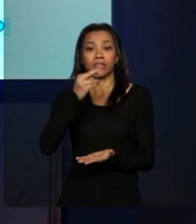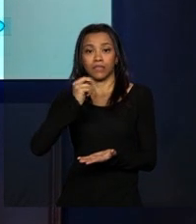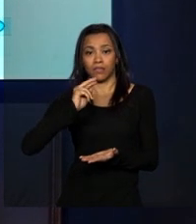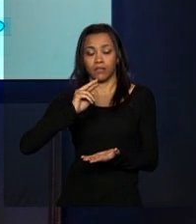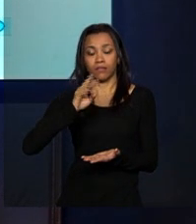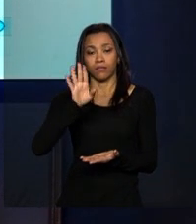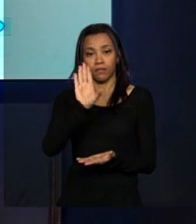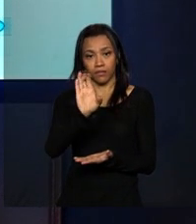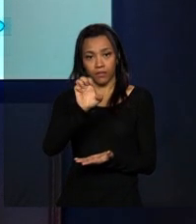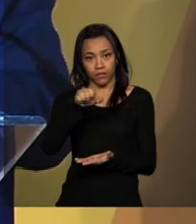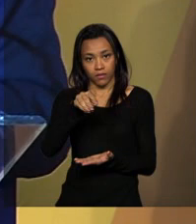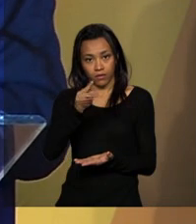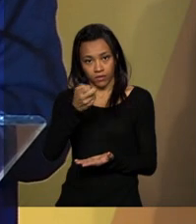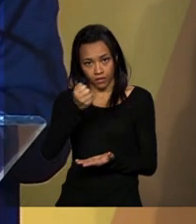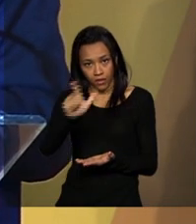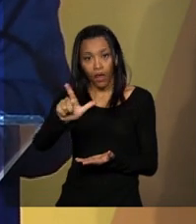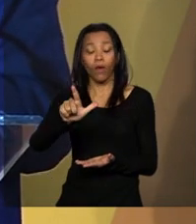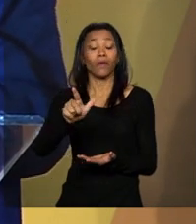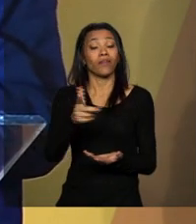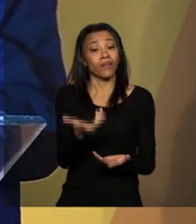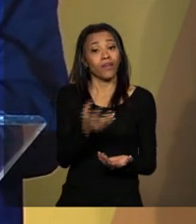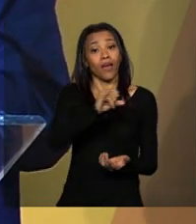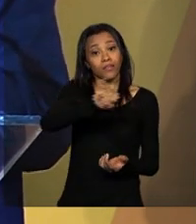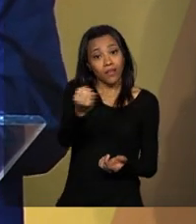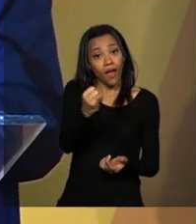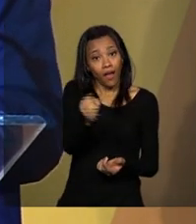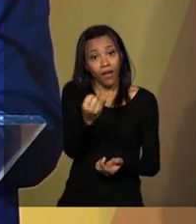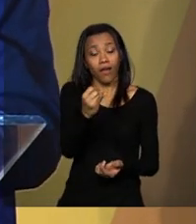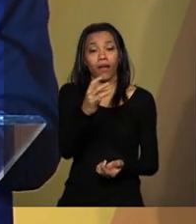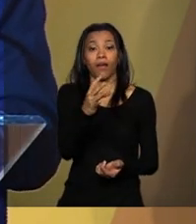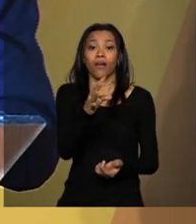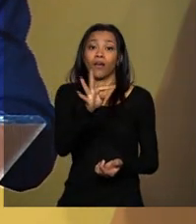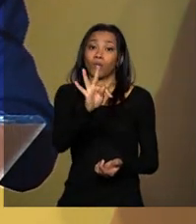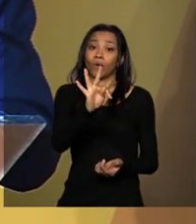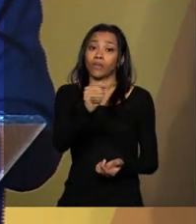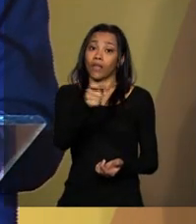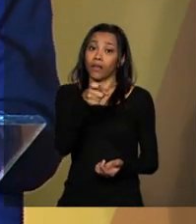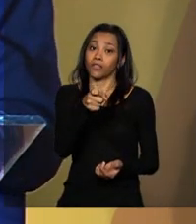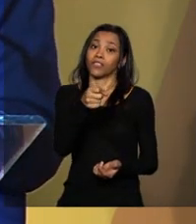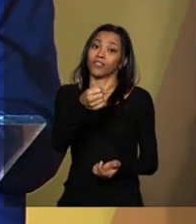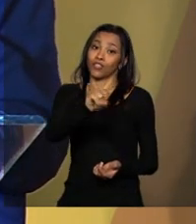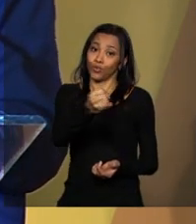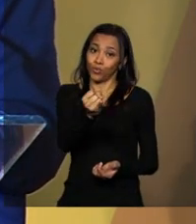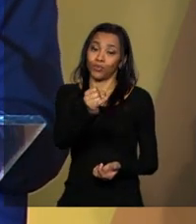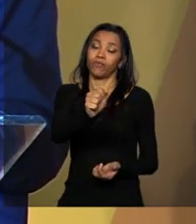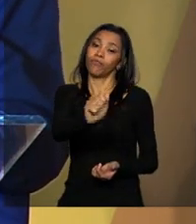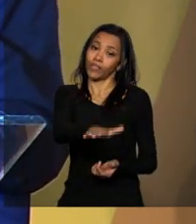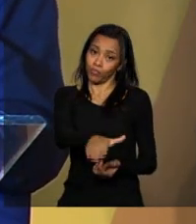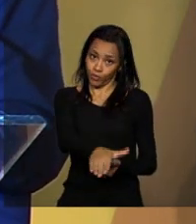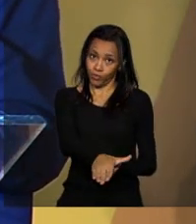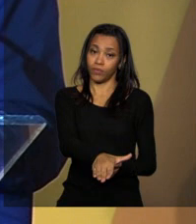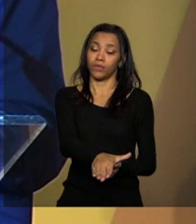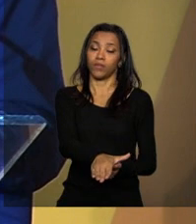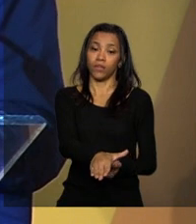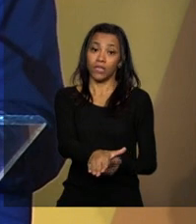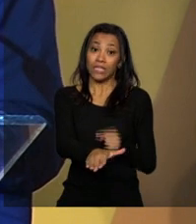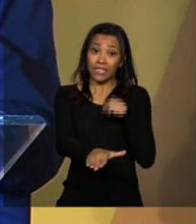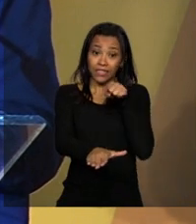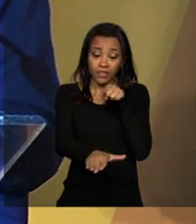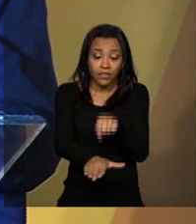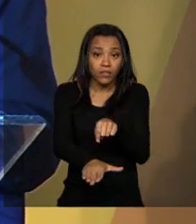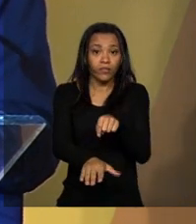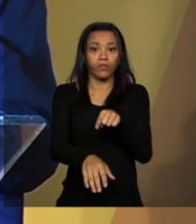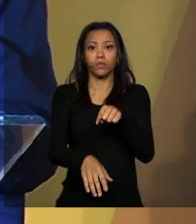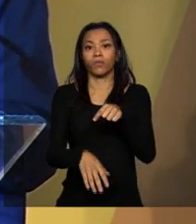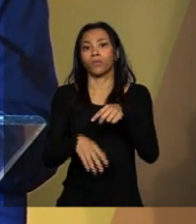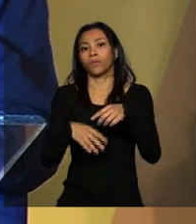sinalizar que as taxas de juros irão diminuir isso criará um clima para